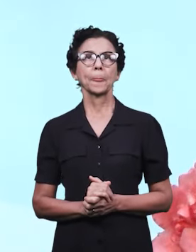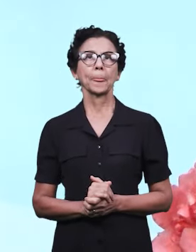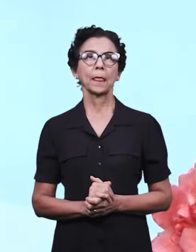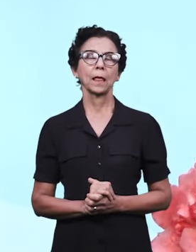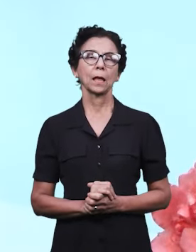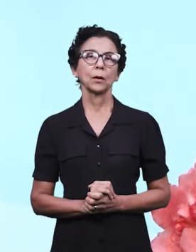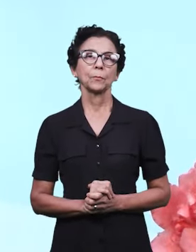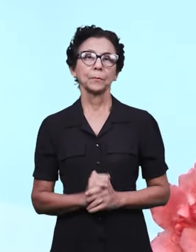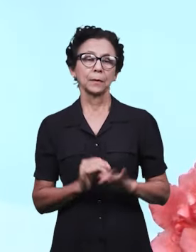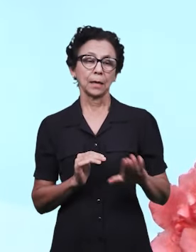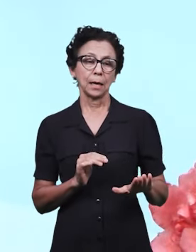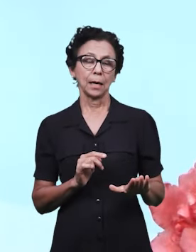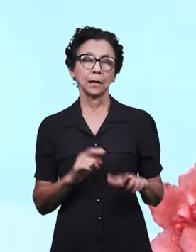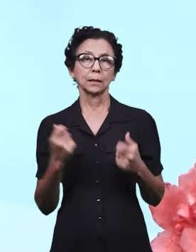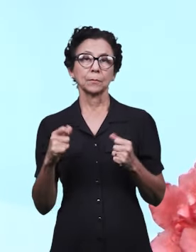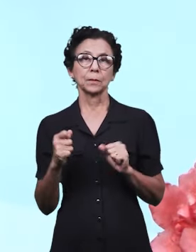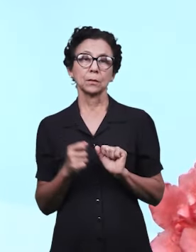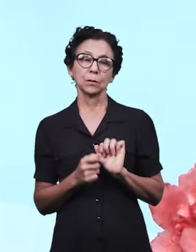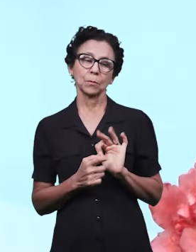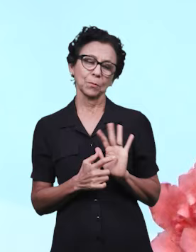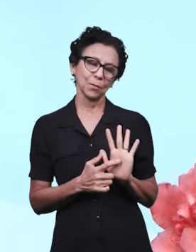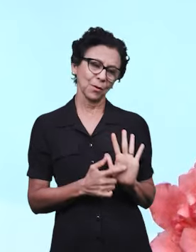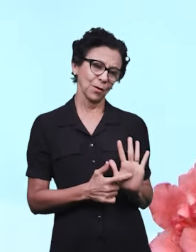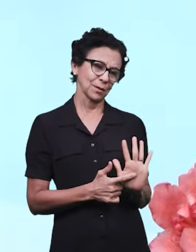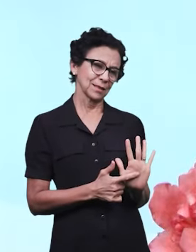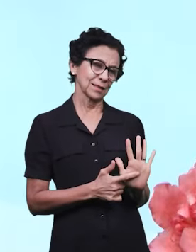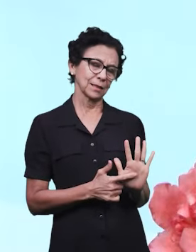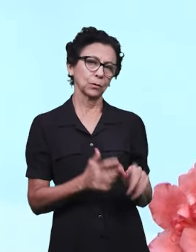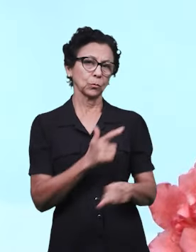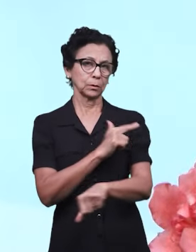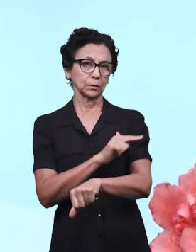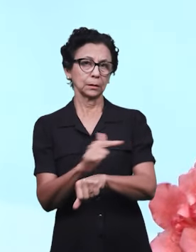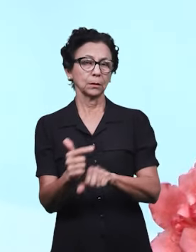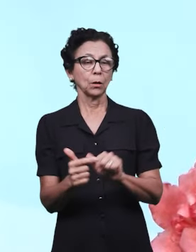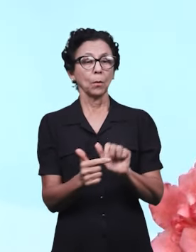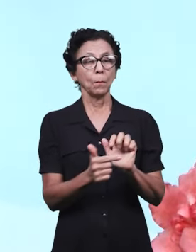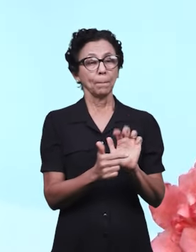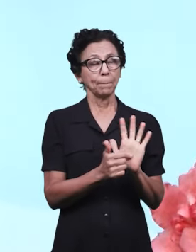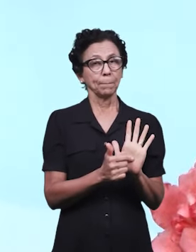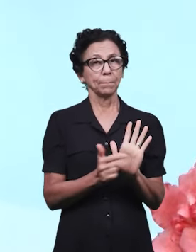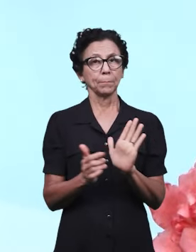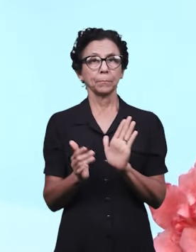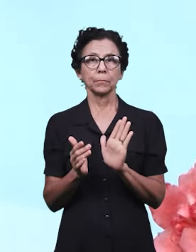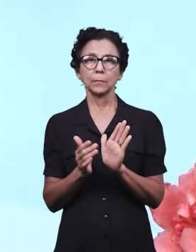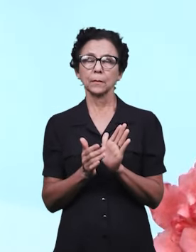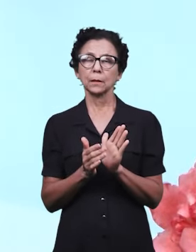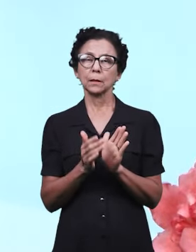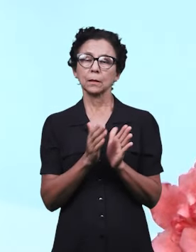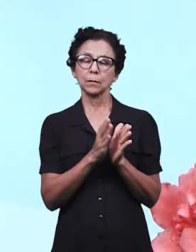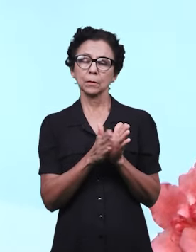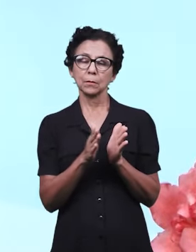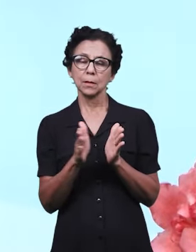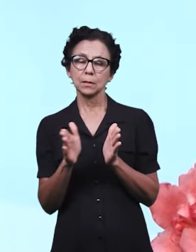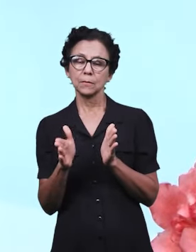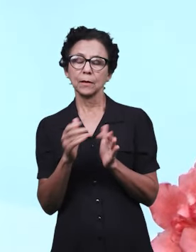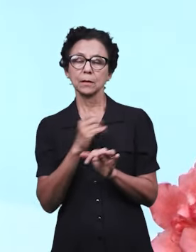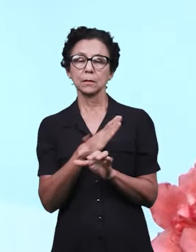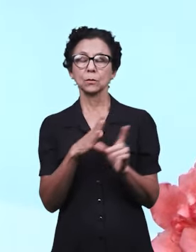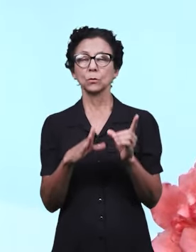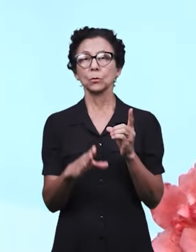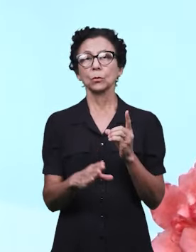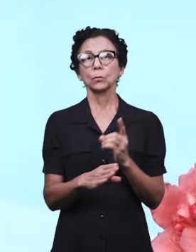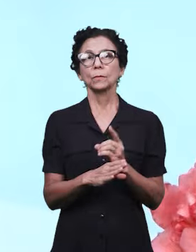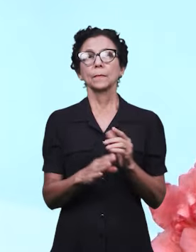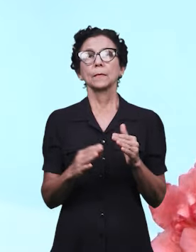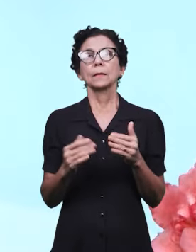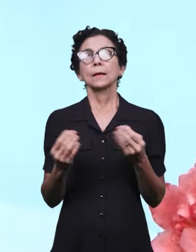que precisa de mediação, mostrando a rotina conforme o decorrer do culto. E isso é muito bom, porque a gente sabe que essas rotinas,